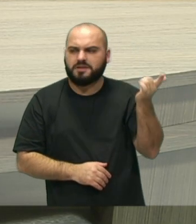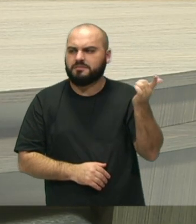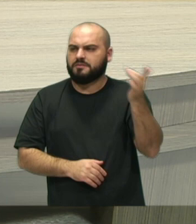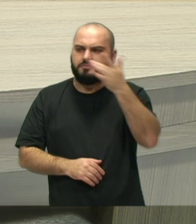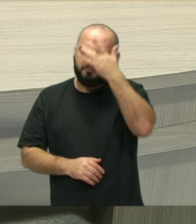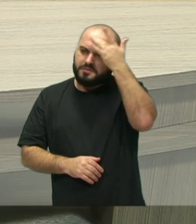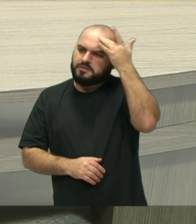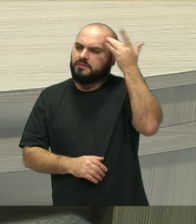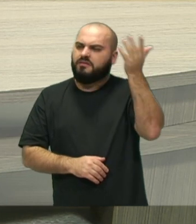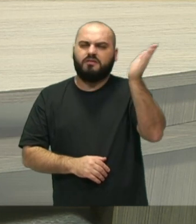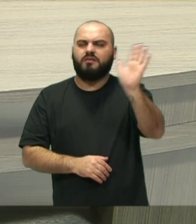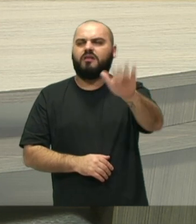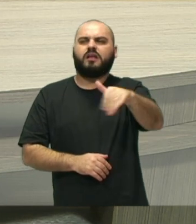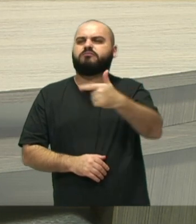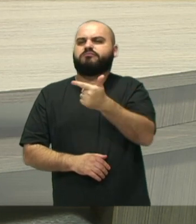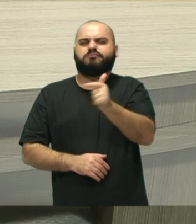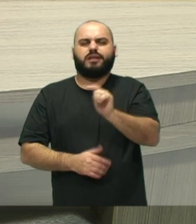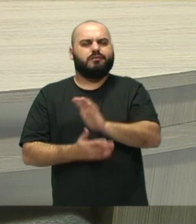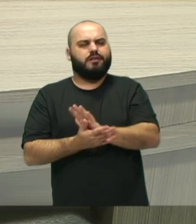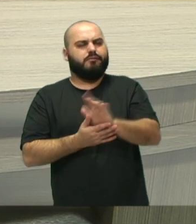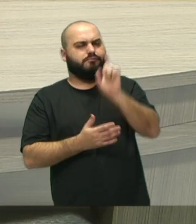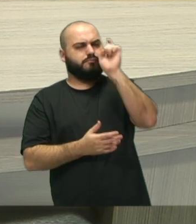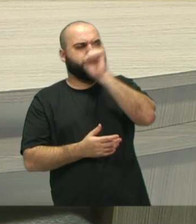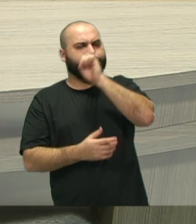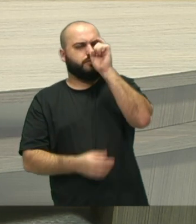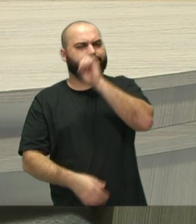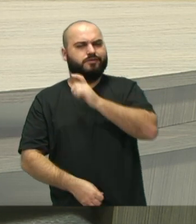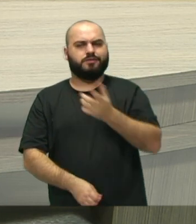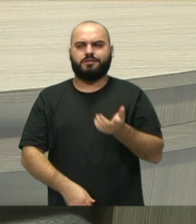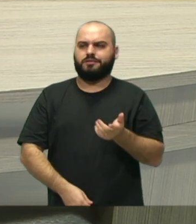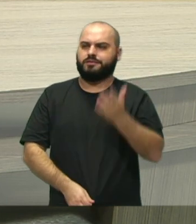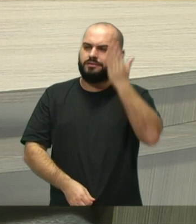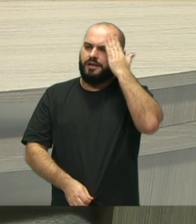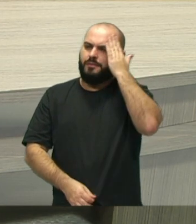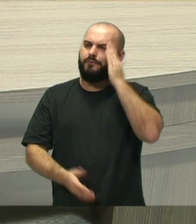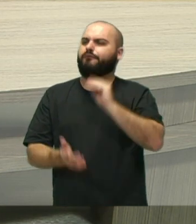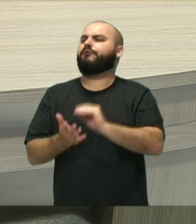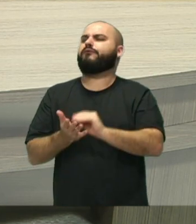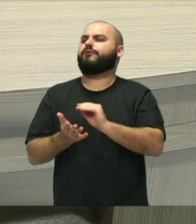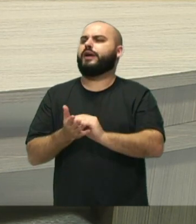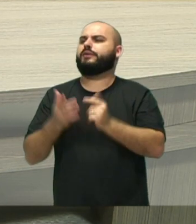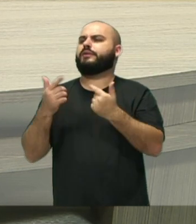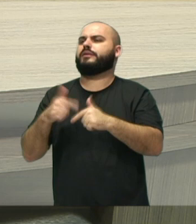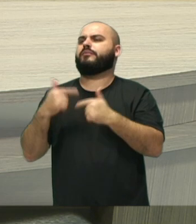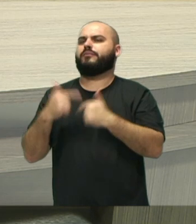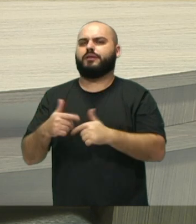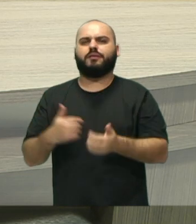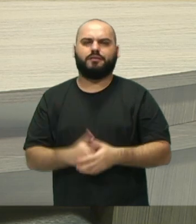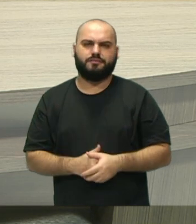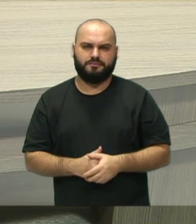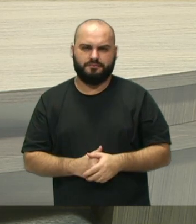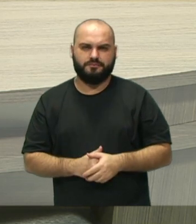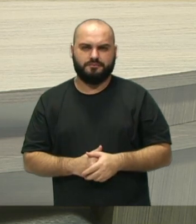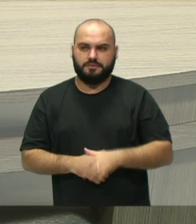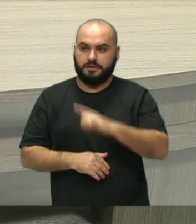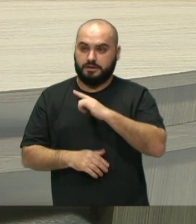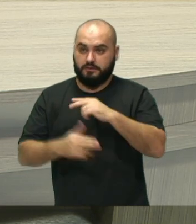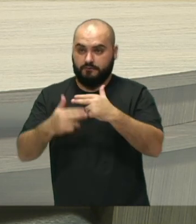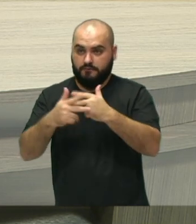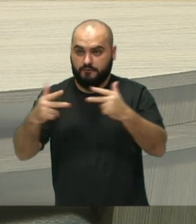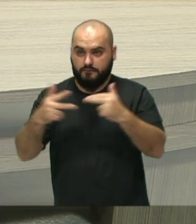pessoa realmente não tem aquilo ali, de que ela está com falta do que fazer, o que mais se ouve, né? Infelizmente tem alguns